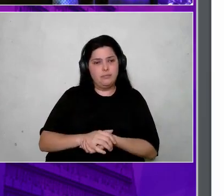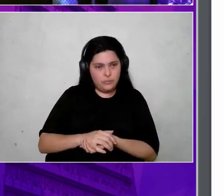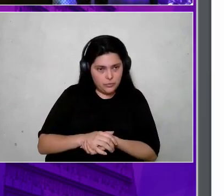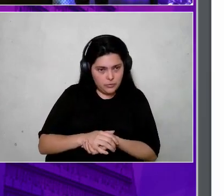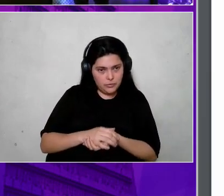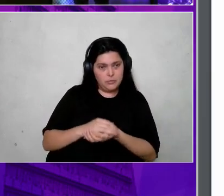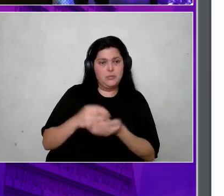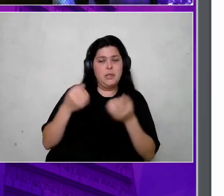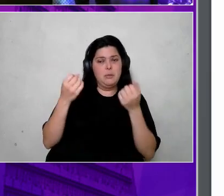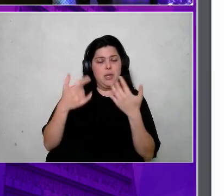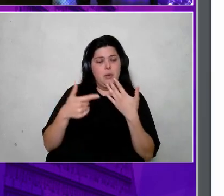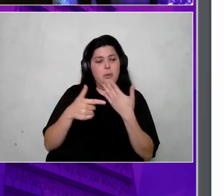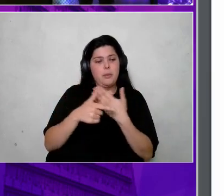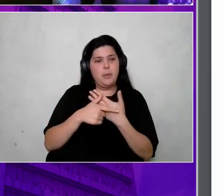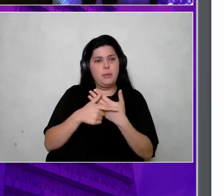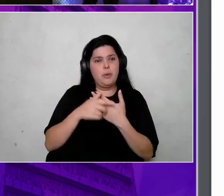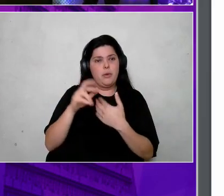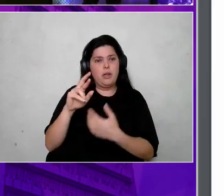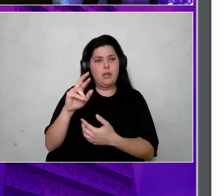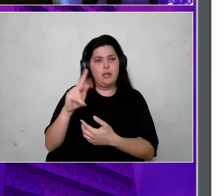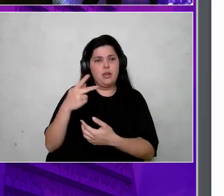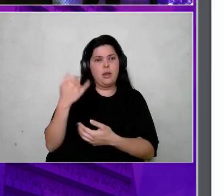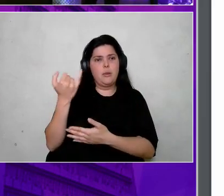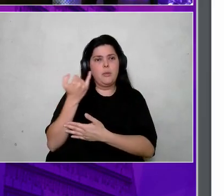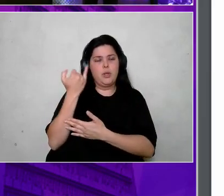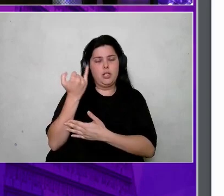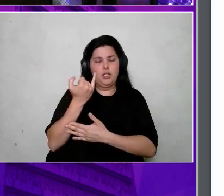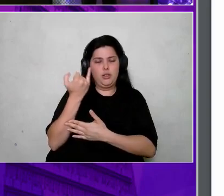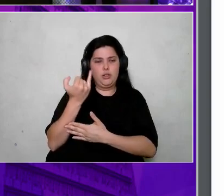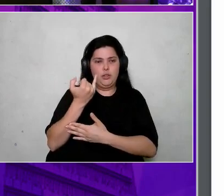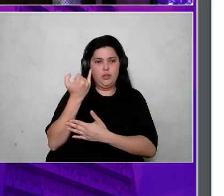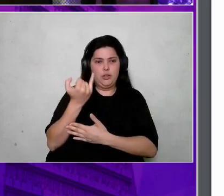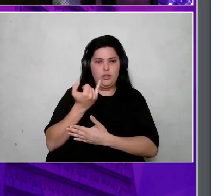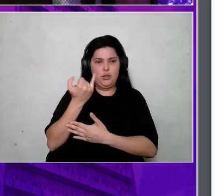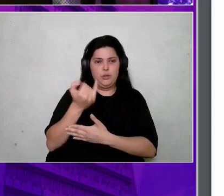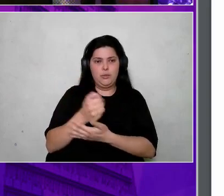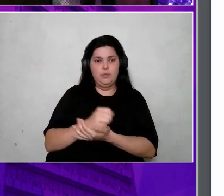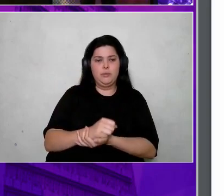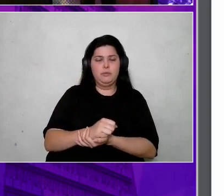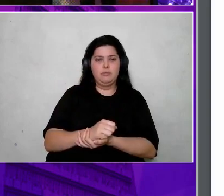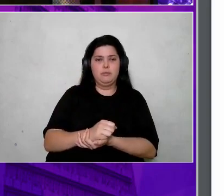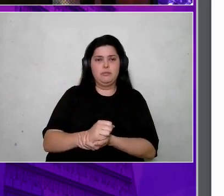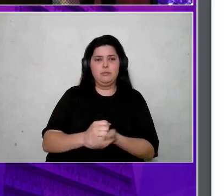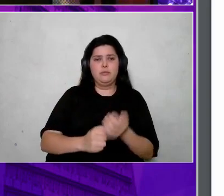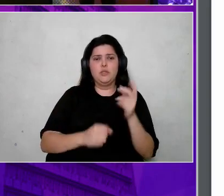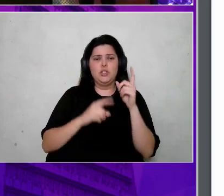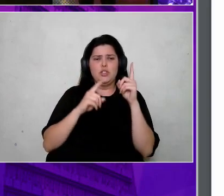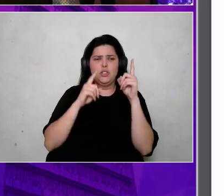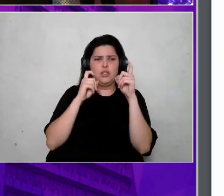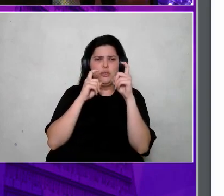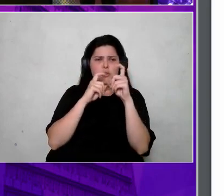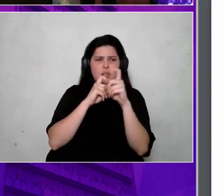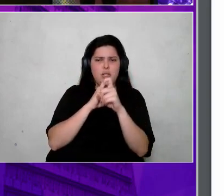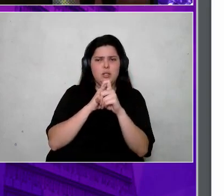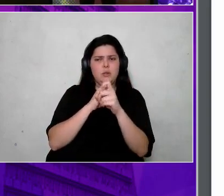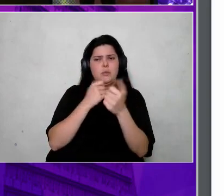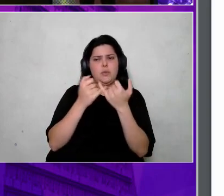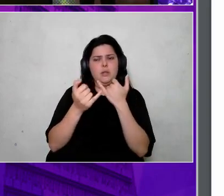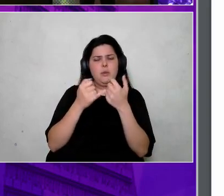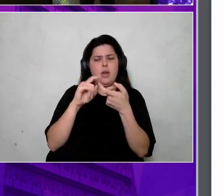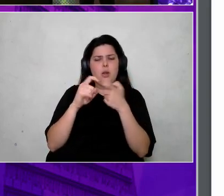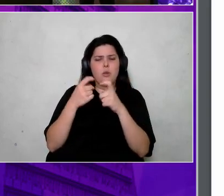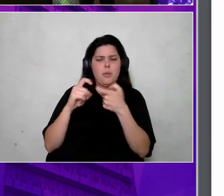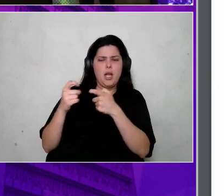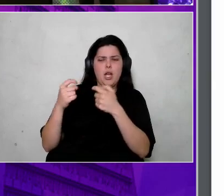RH vai ser sempre essencial. A gente não tira, eu acho muito difícil, essa história tudo vai automatizar, é